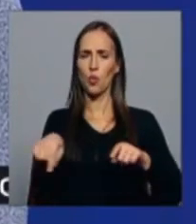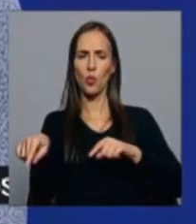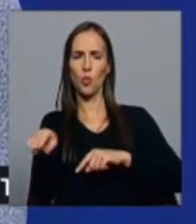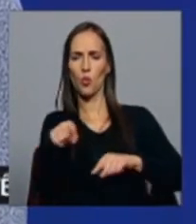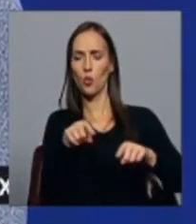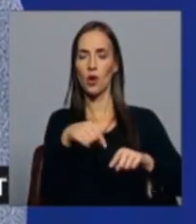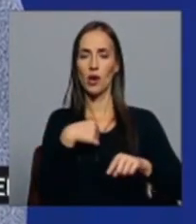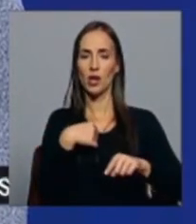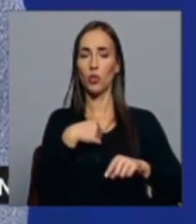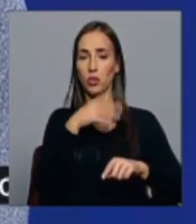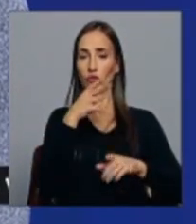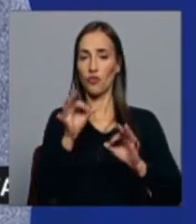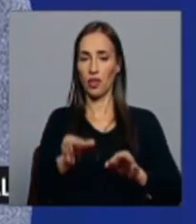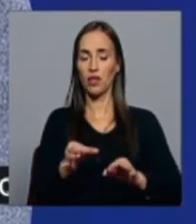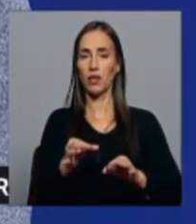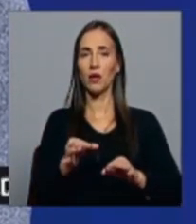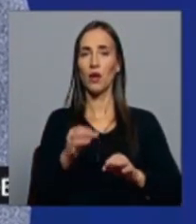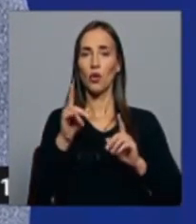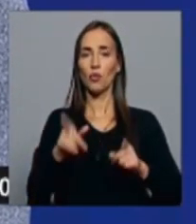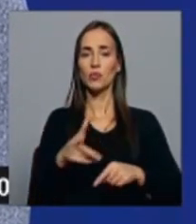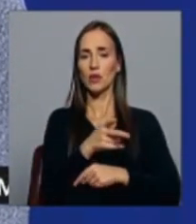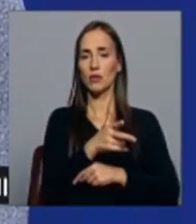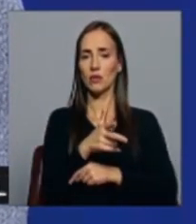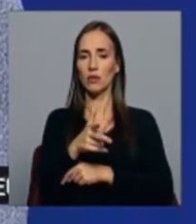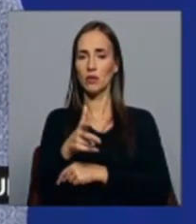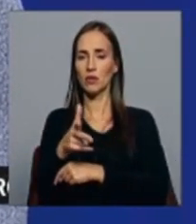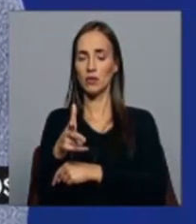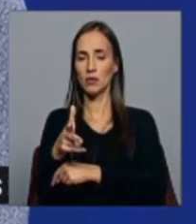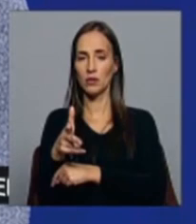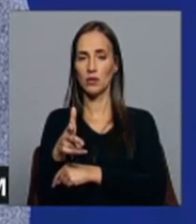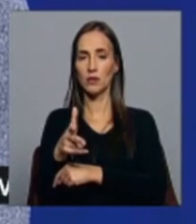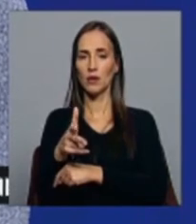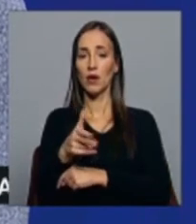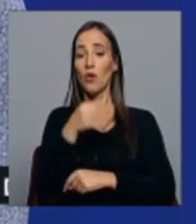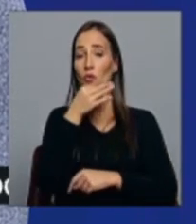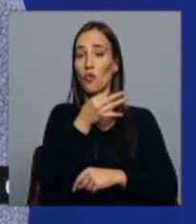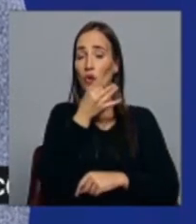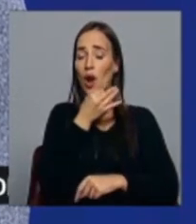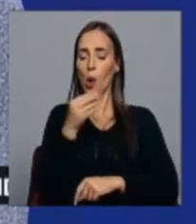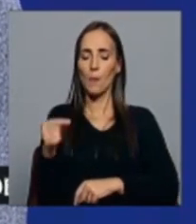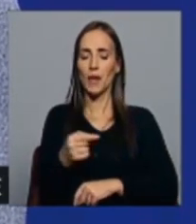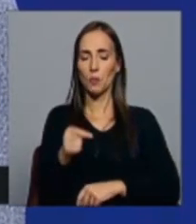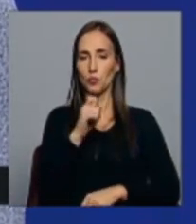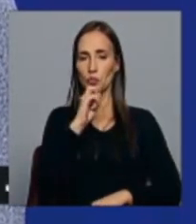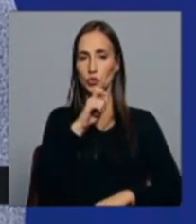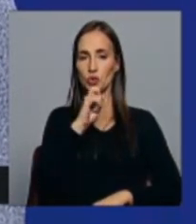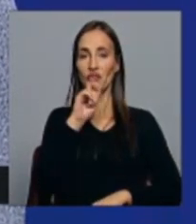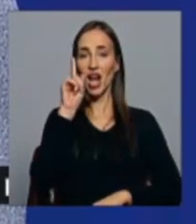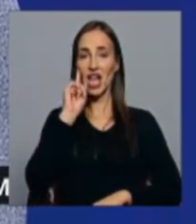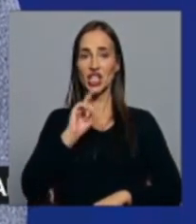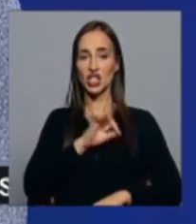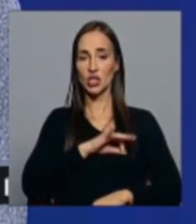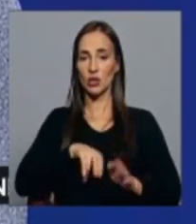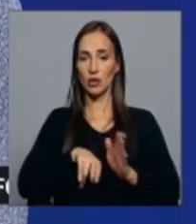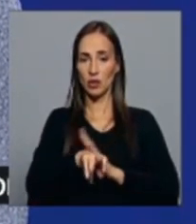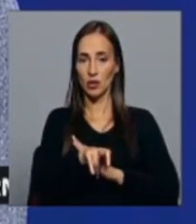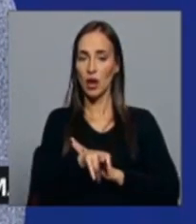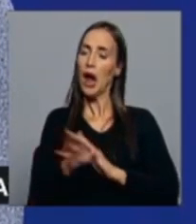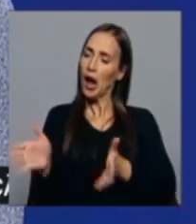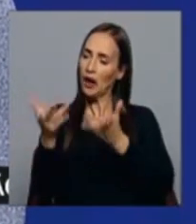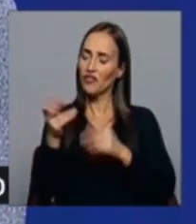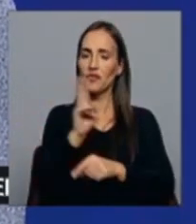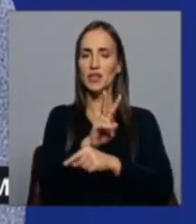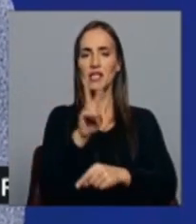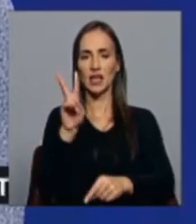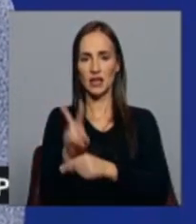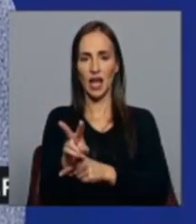quando comecei roubar o filme Depois eu muito plástico eu falo menos possível e e a senhora quando está entrar no edifício diz assim então vamos lá visitar o edifício